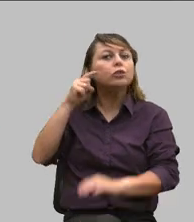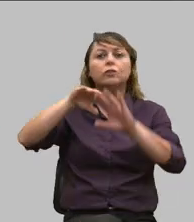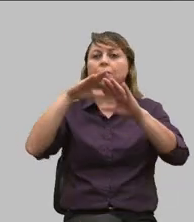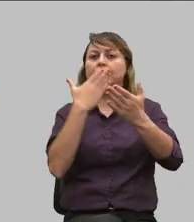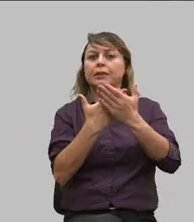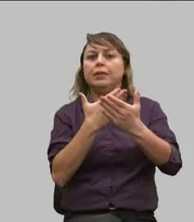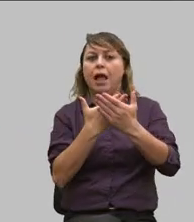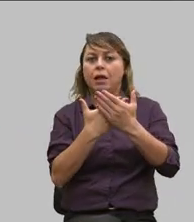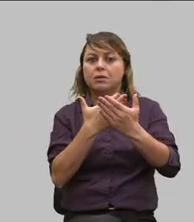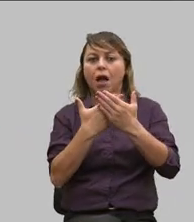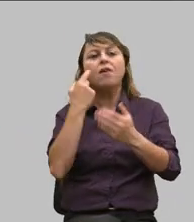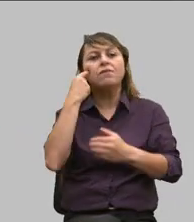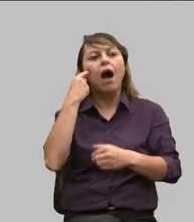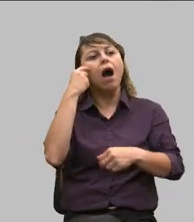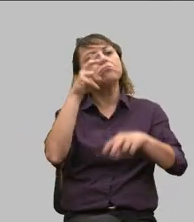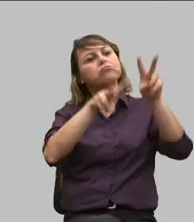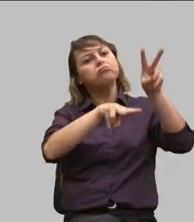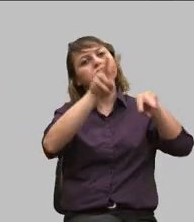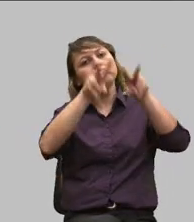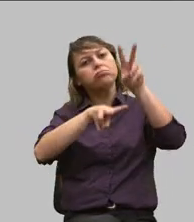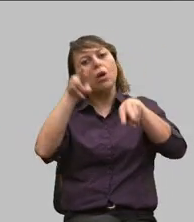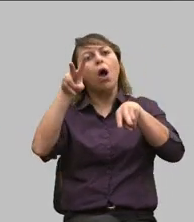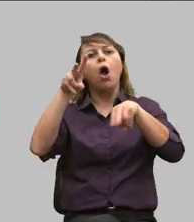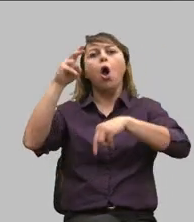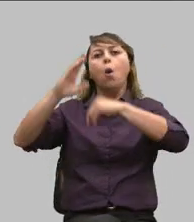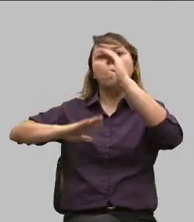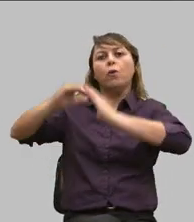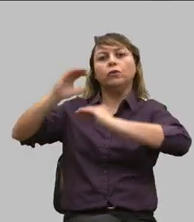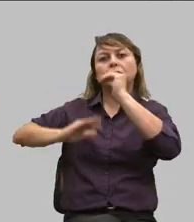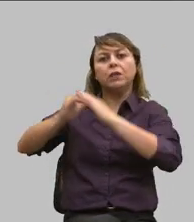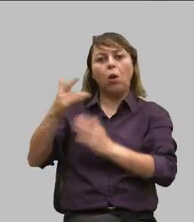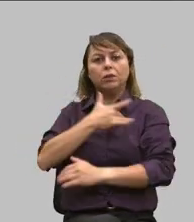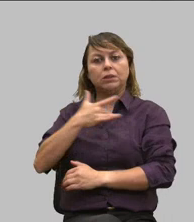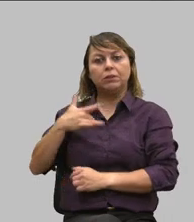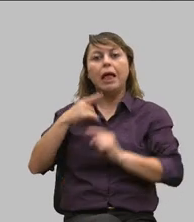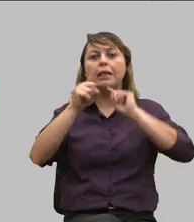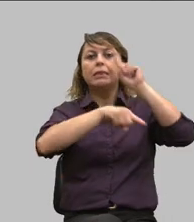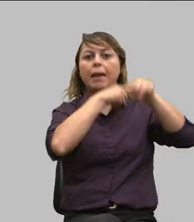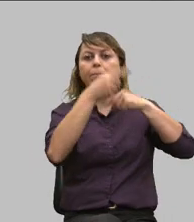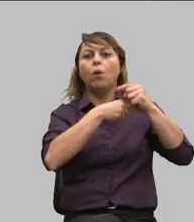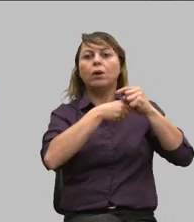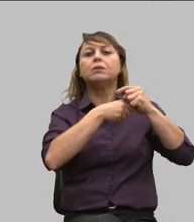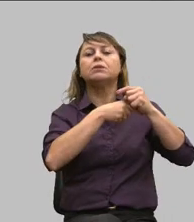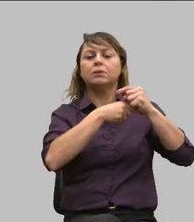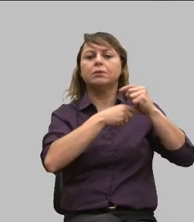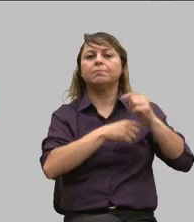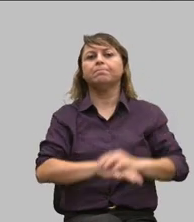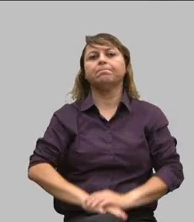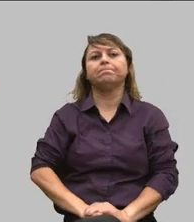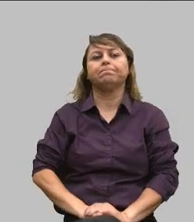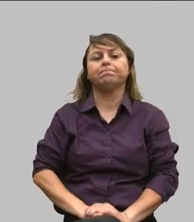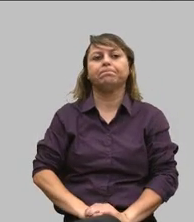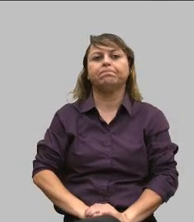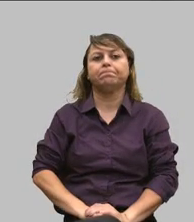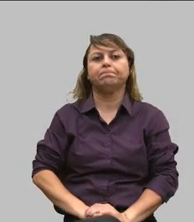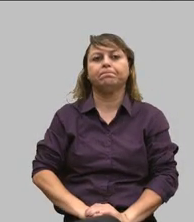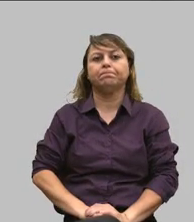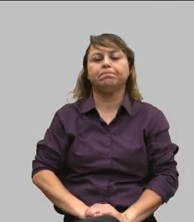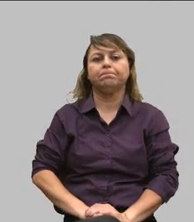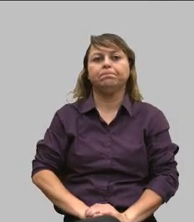a avaliação pro profissional de saúde e segue pros especialistas pode passar pode